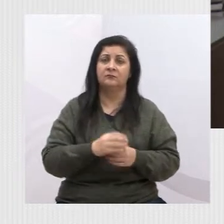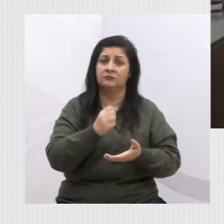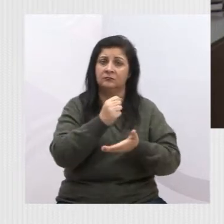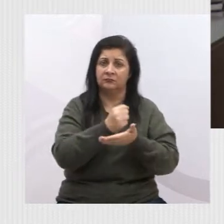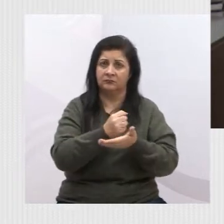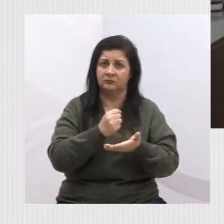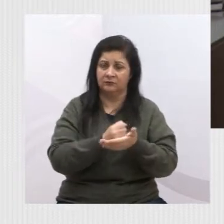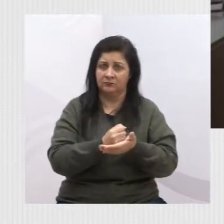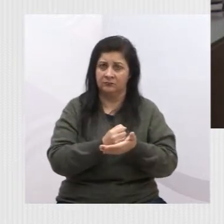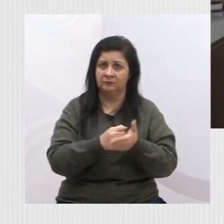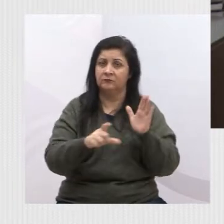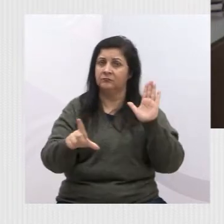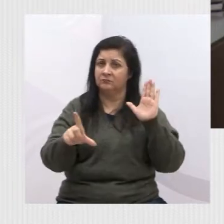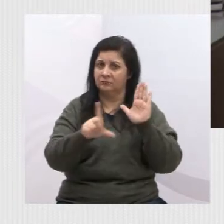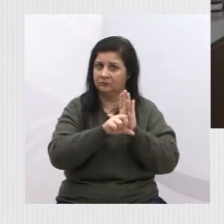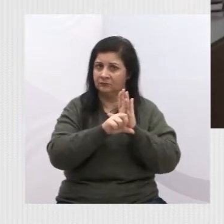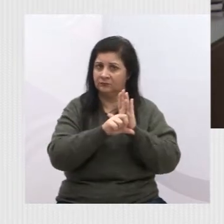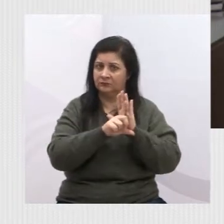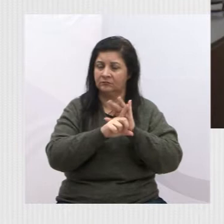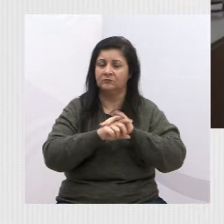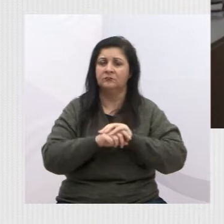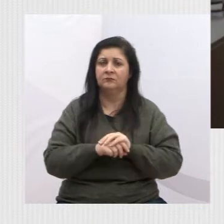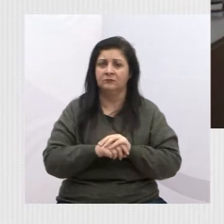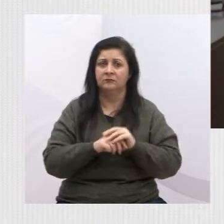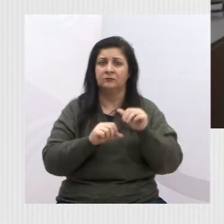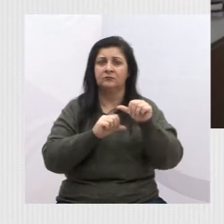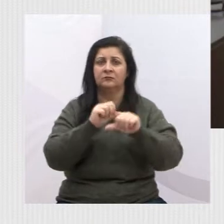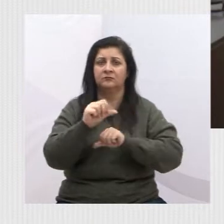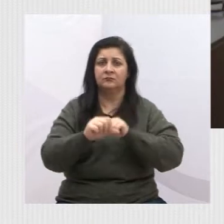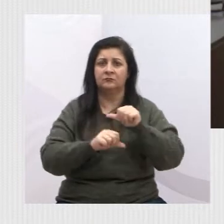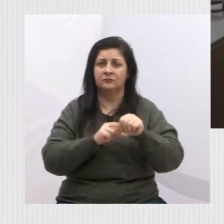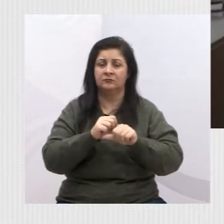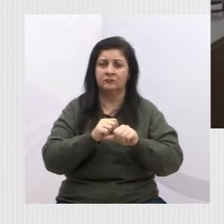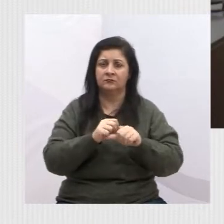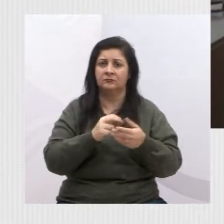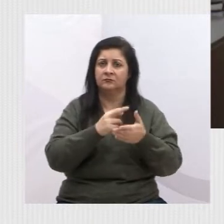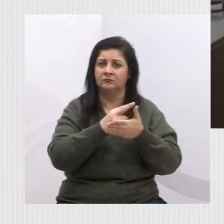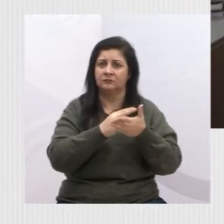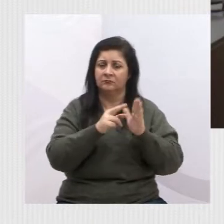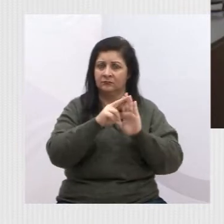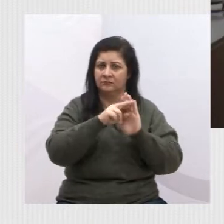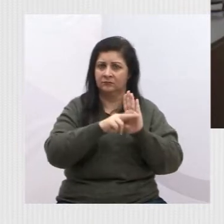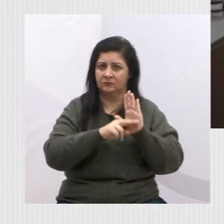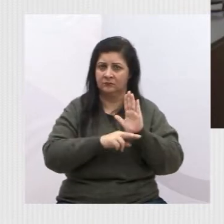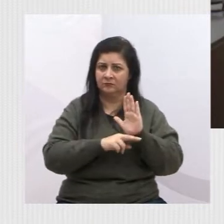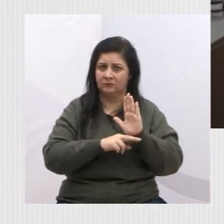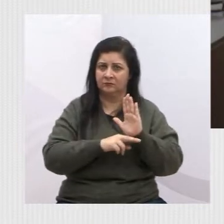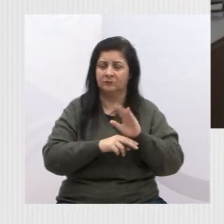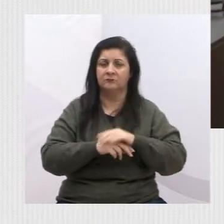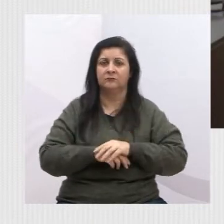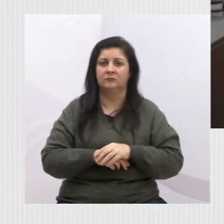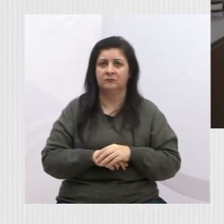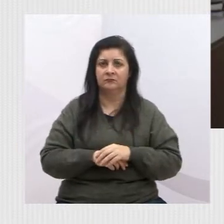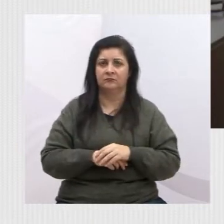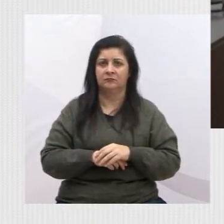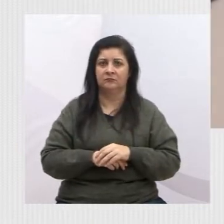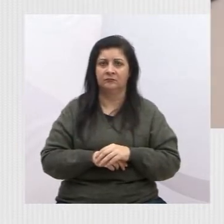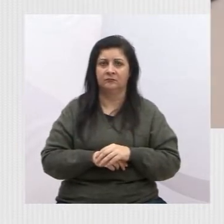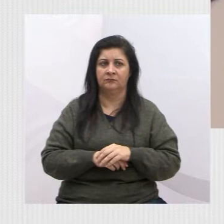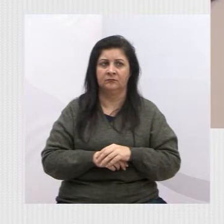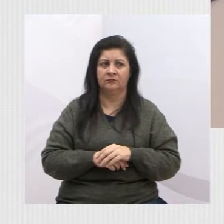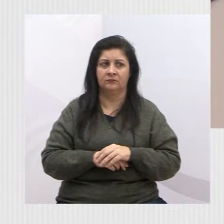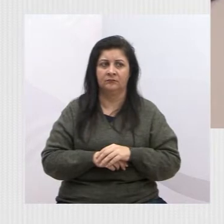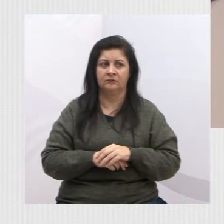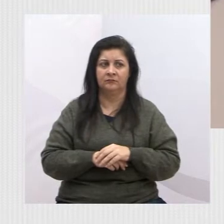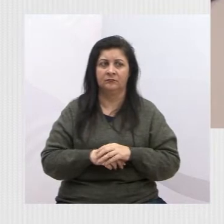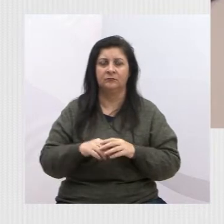um projeto de lei complementar que altera a redação do Código de Normas, Posturas e Instalações Municipais.